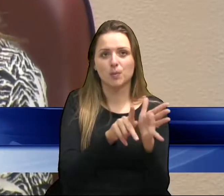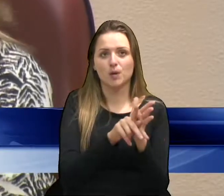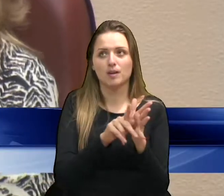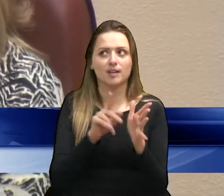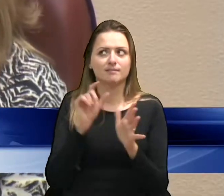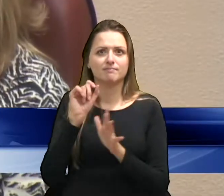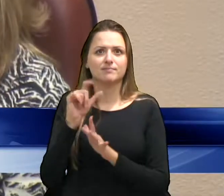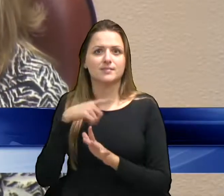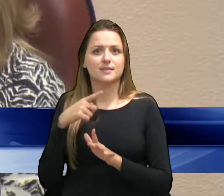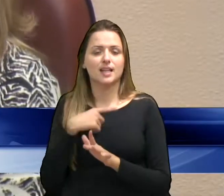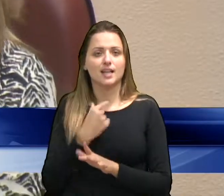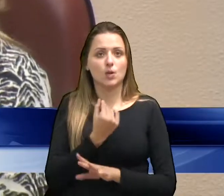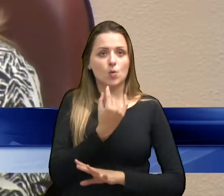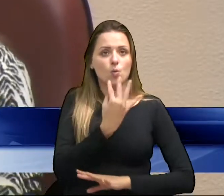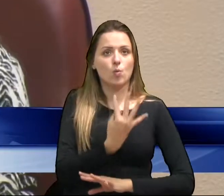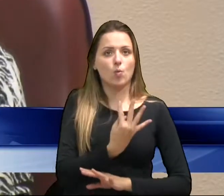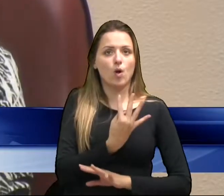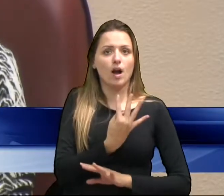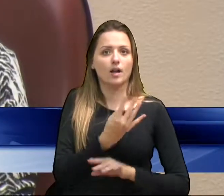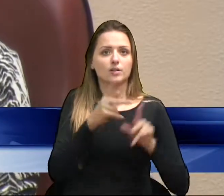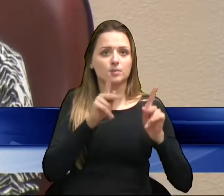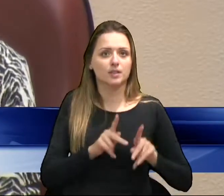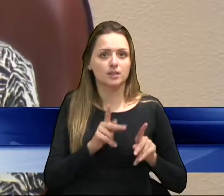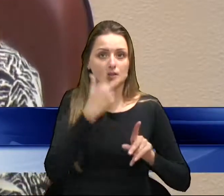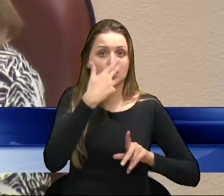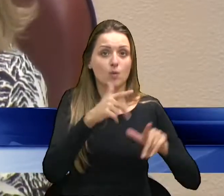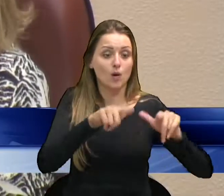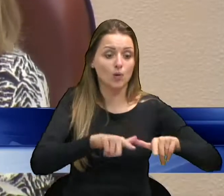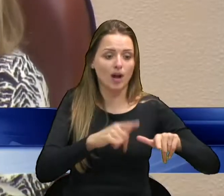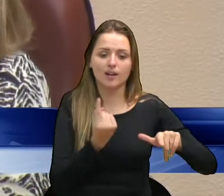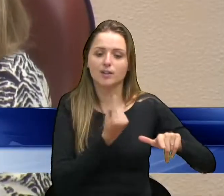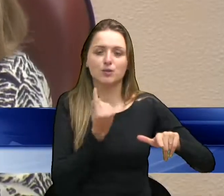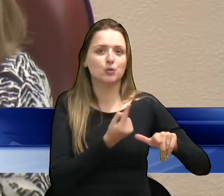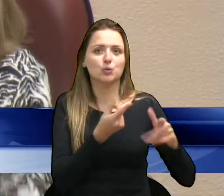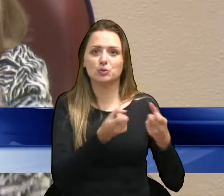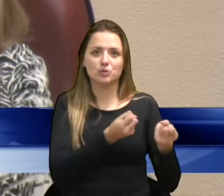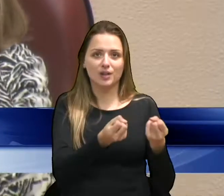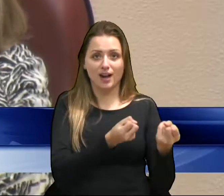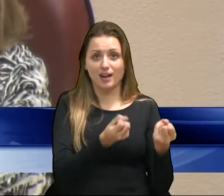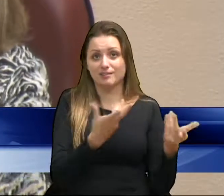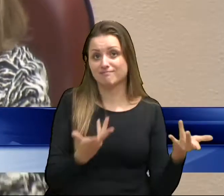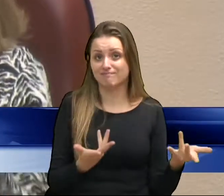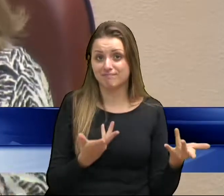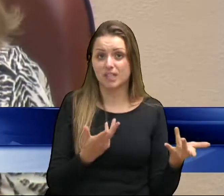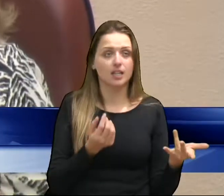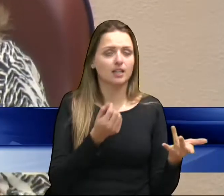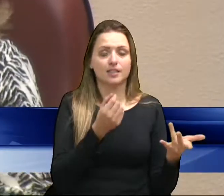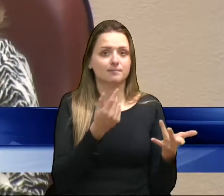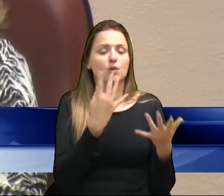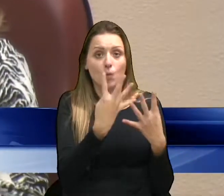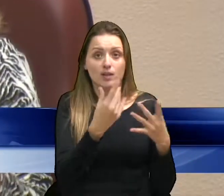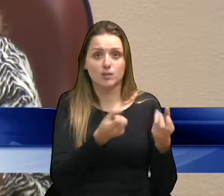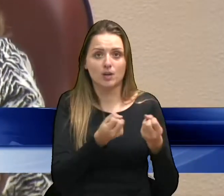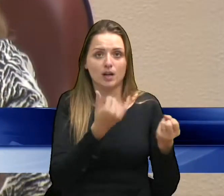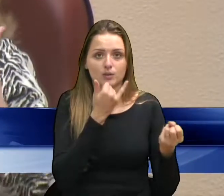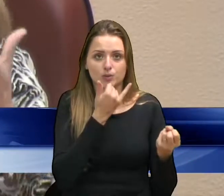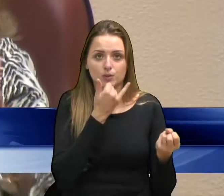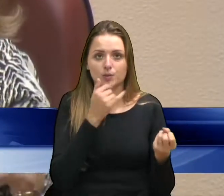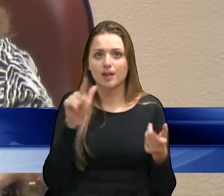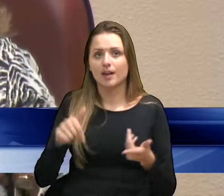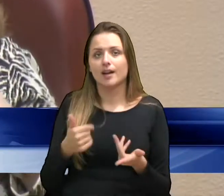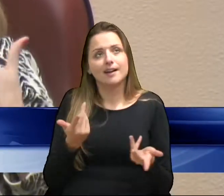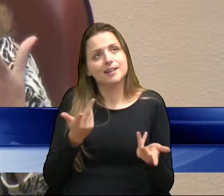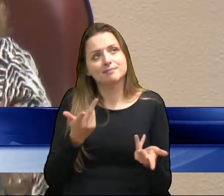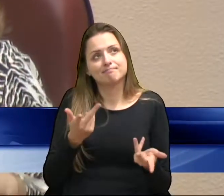está em 4 pessoas no lugar, cada um está com um carro. Acho que faz parte da natureza, pelo poder, até pelo PIB